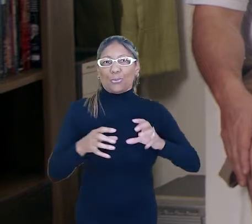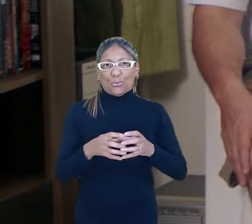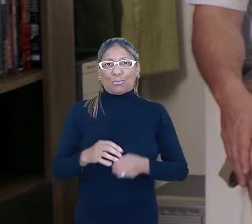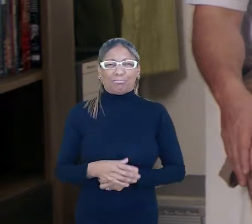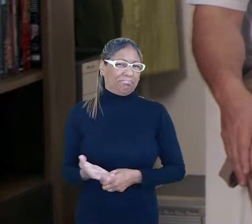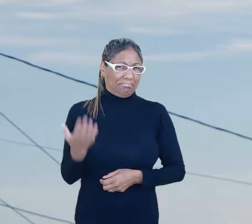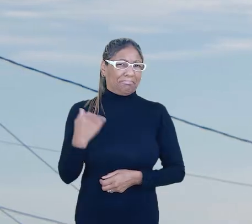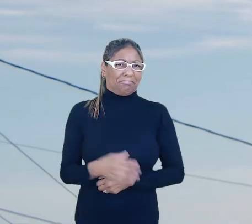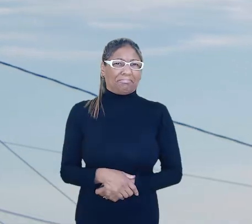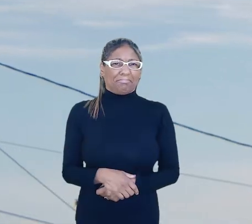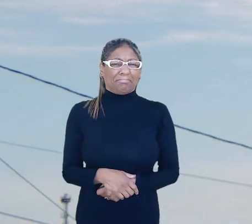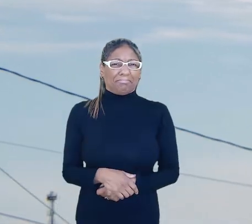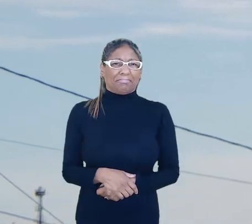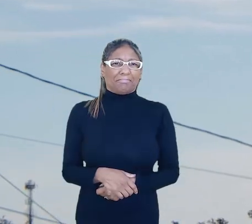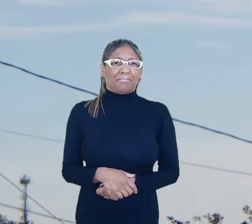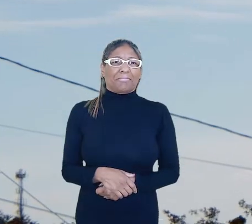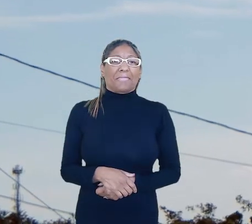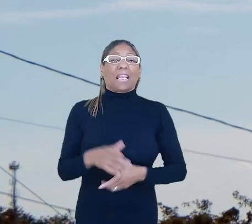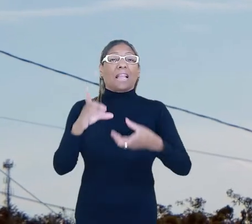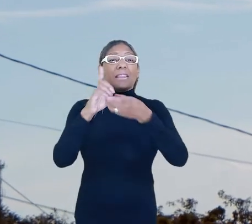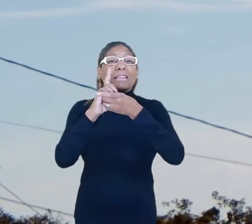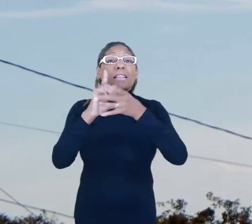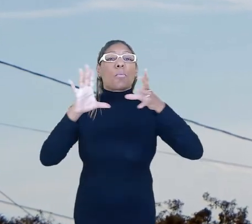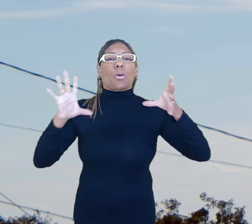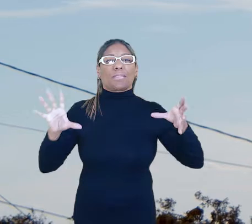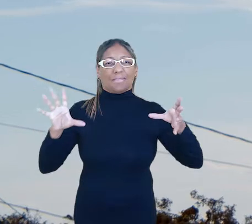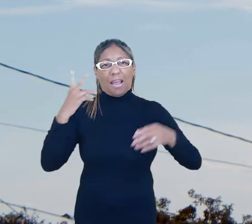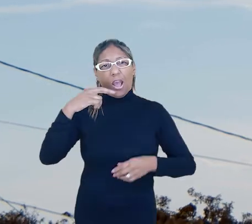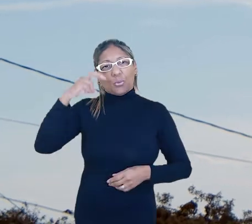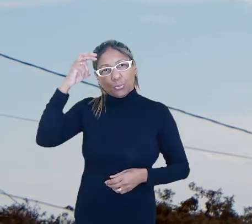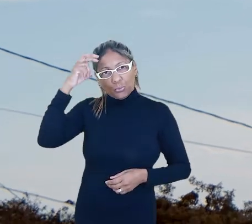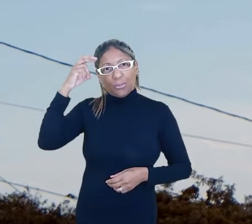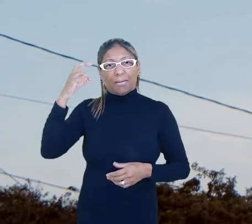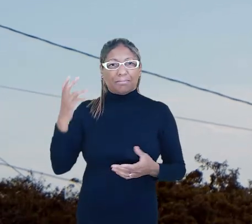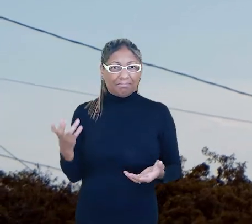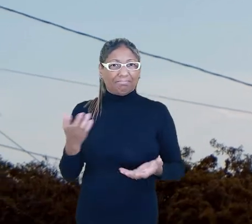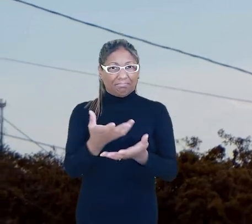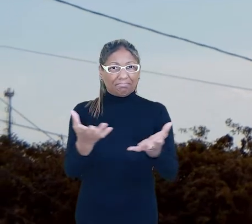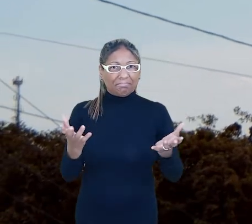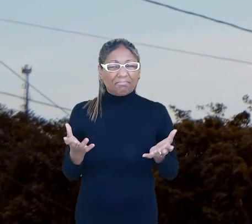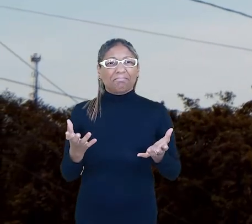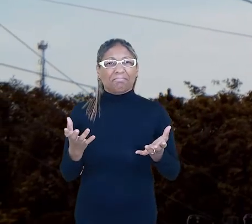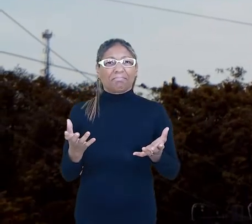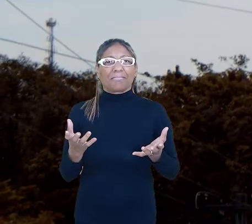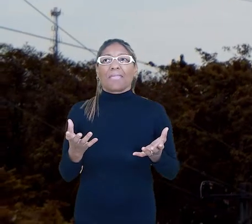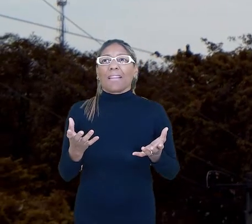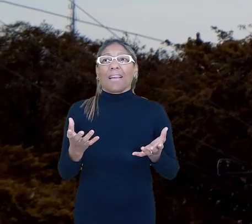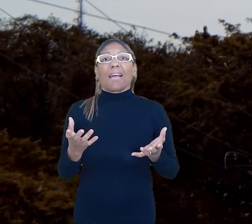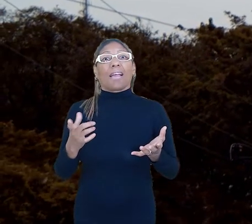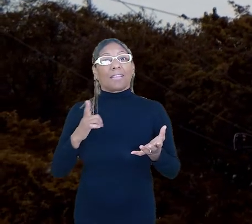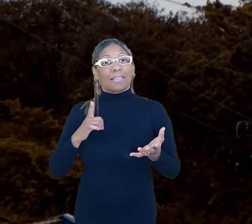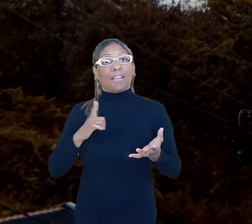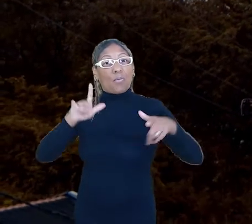competição entre eles, né? Irineu. Democratizar a cultura e democracia cultural mesmo. Democracia no sentido